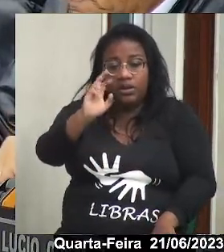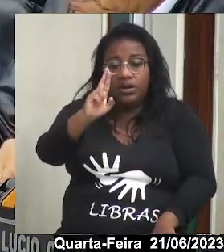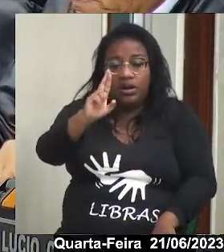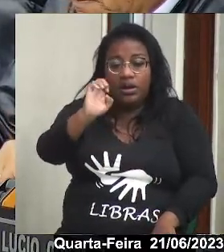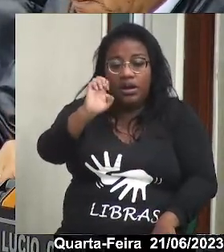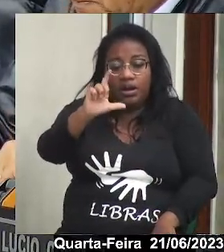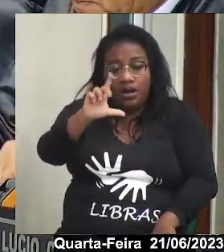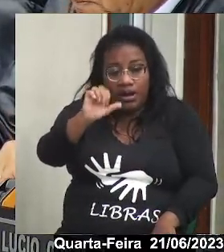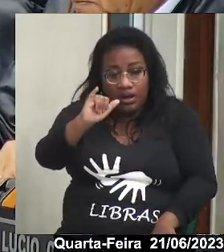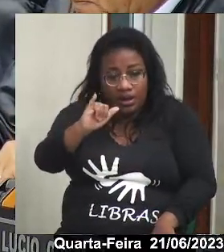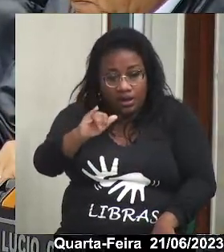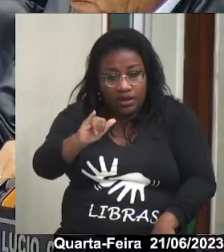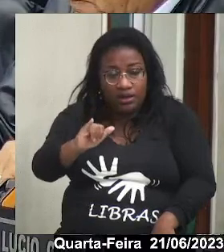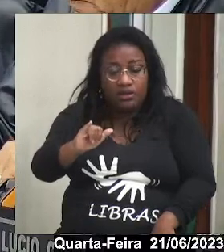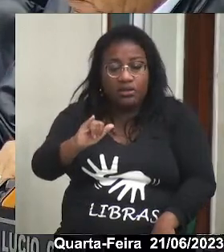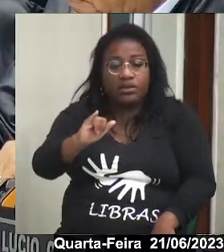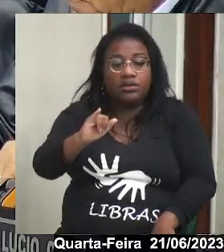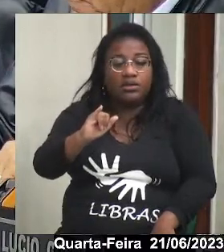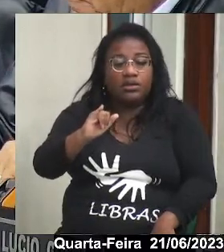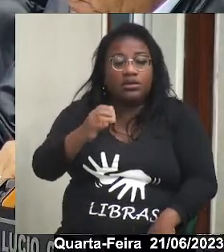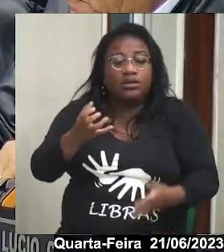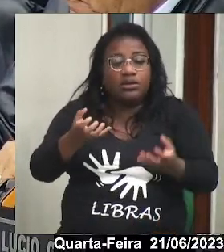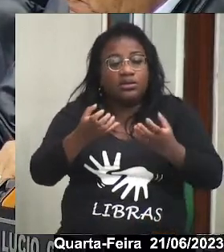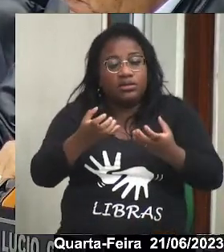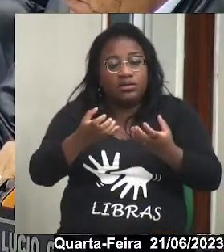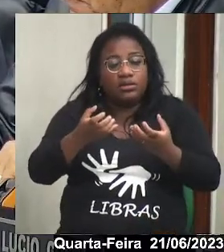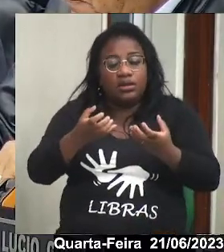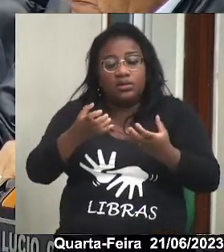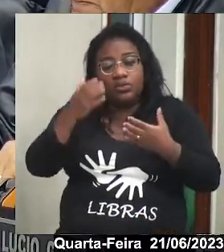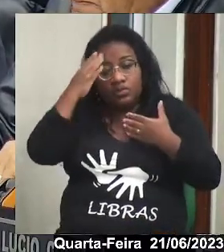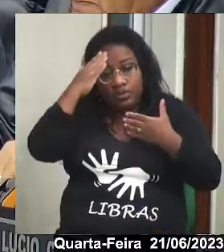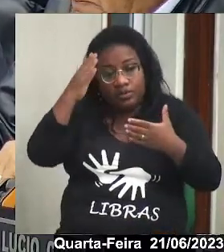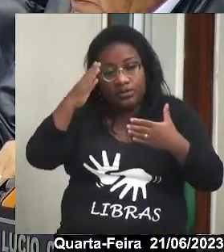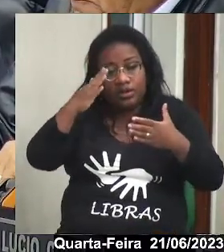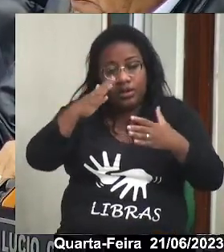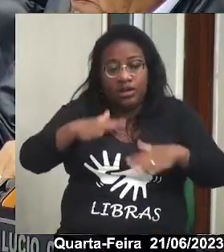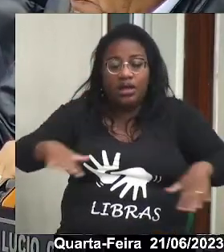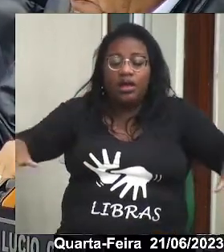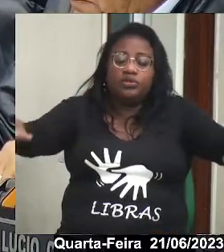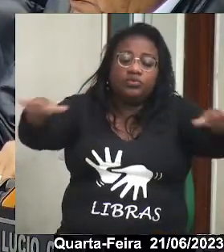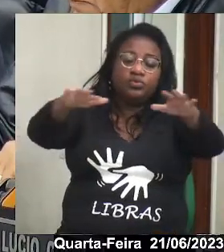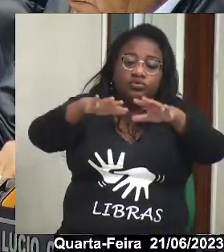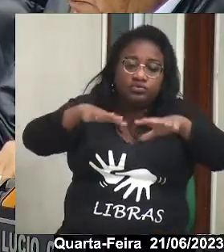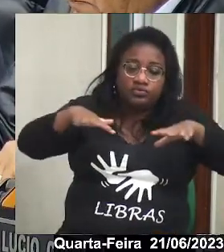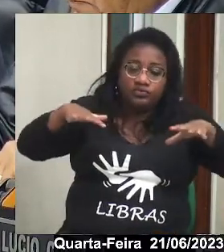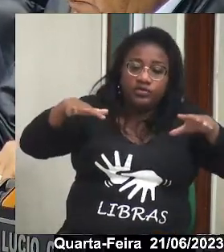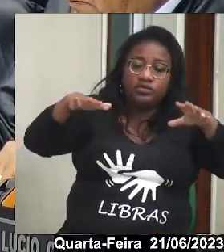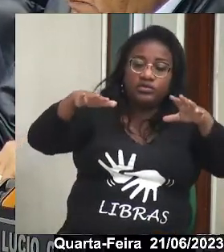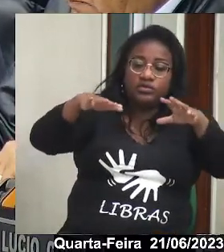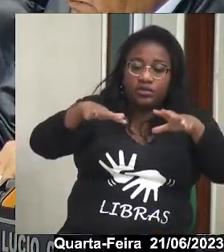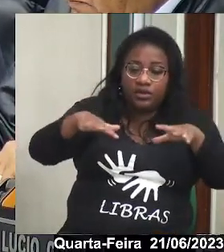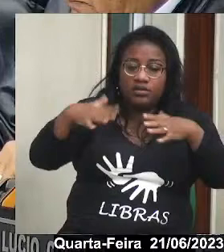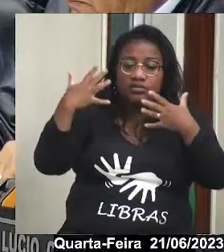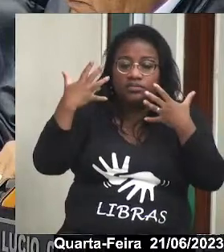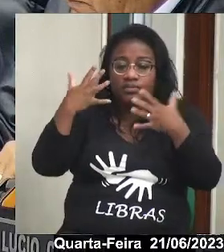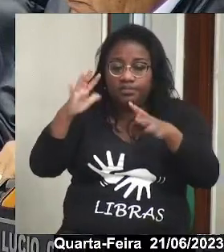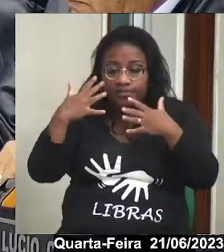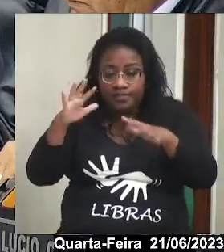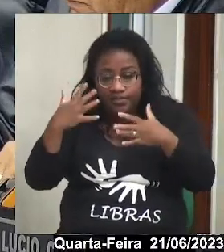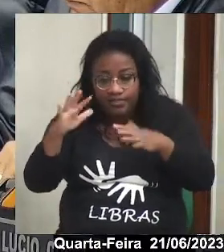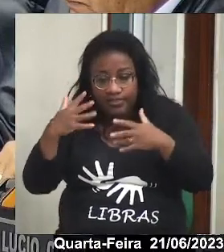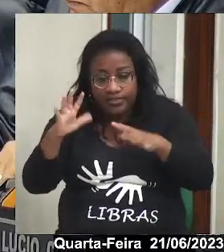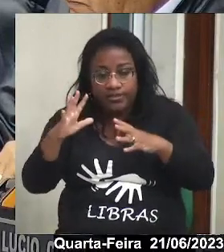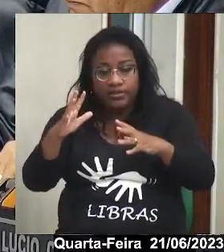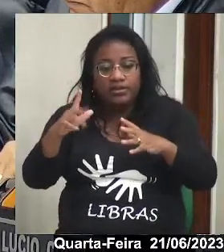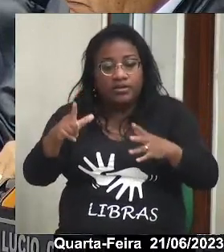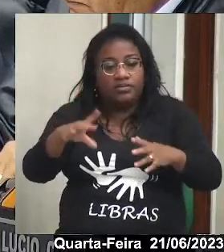do doutor Tiago e do senhor Vanderlei, cumprimentar todos vocês e parabenizar vocês pela